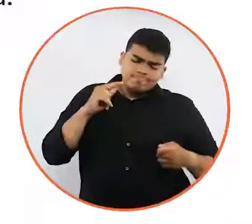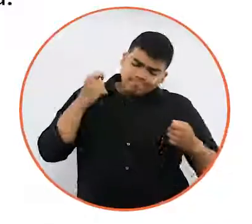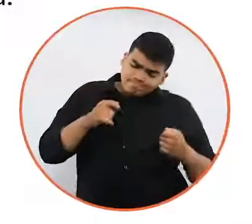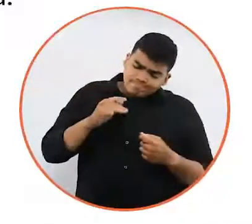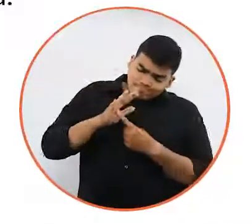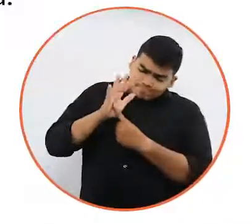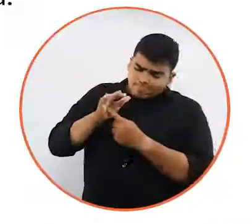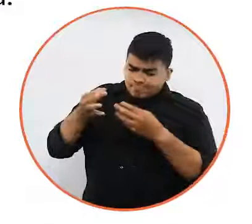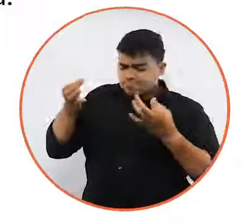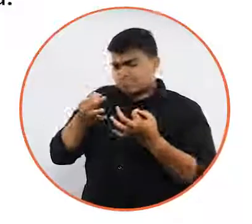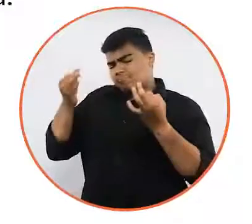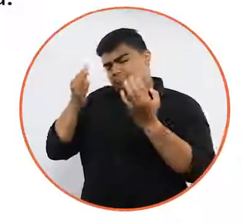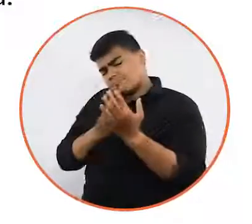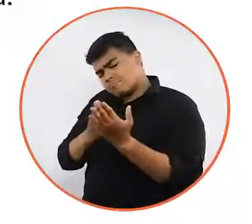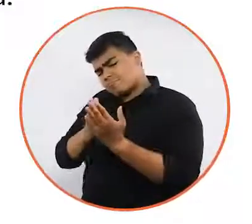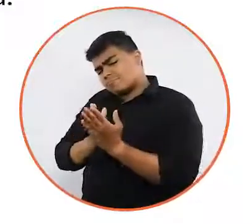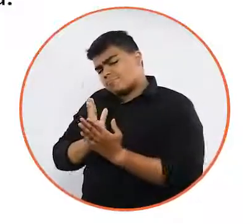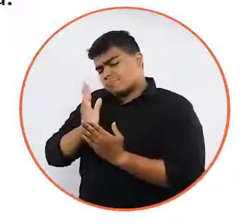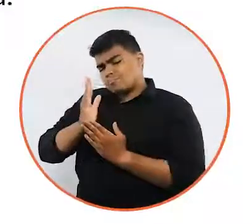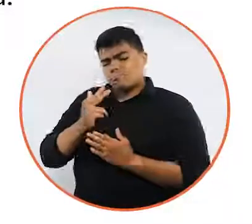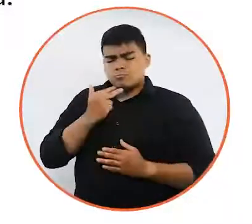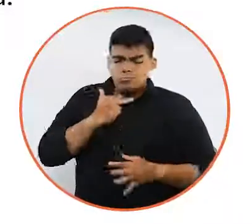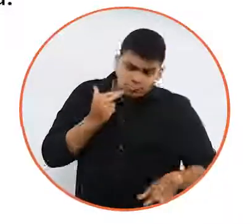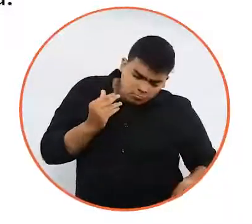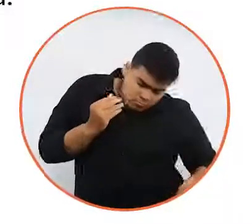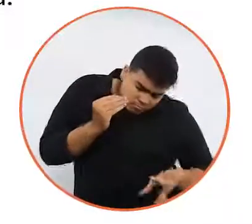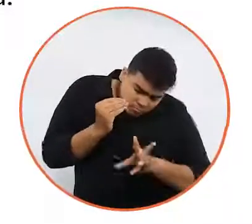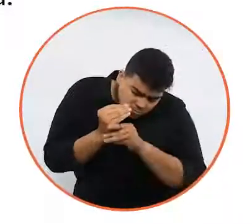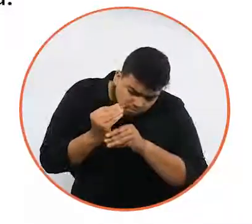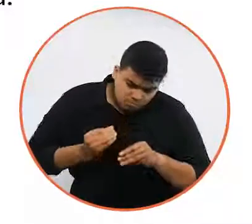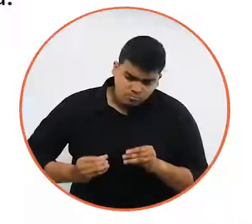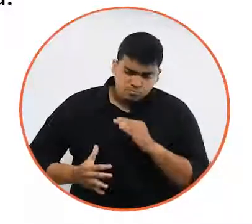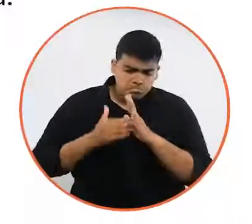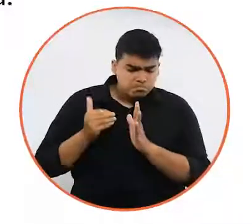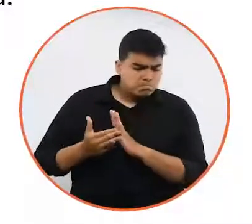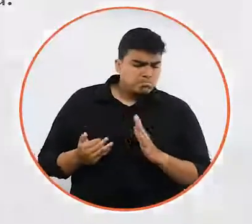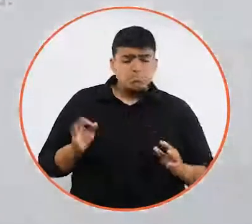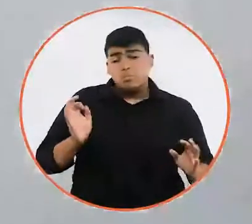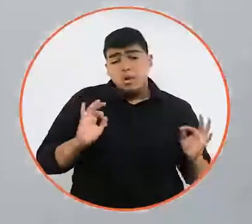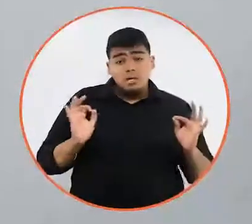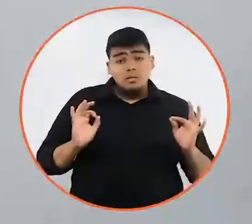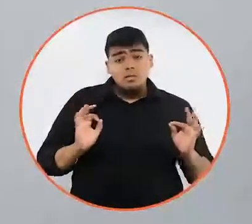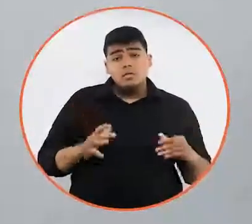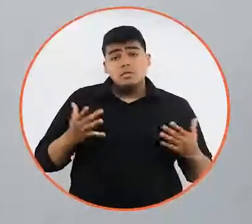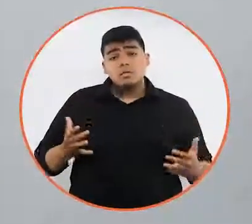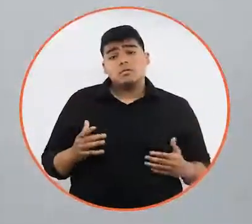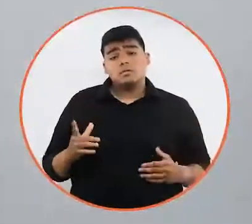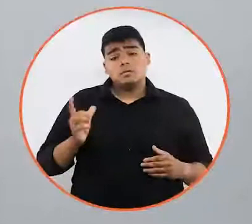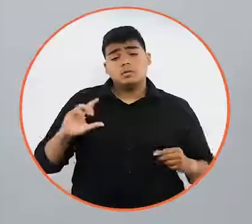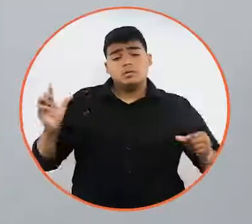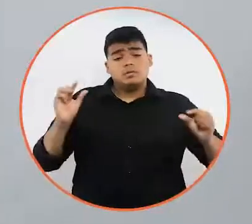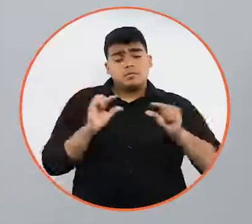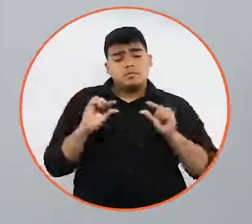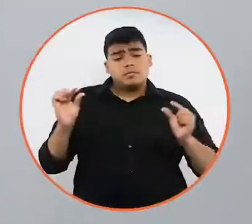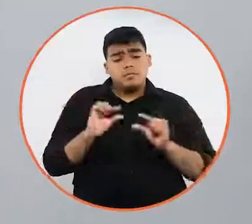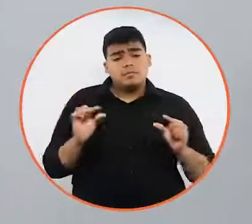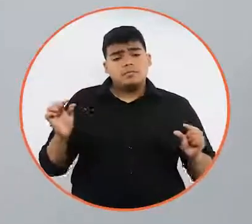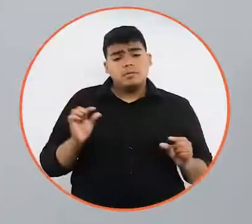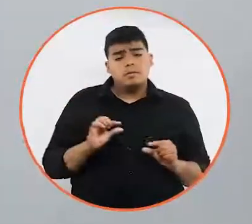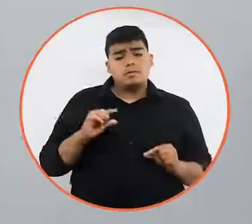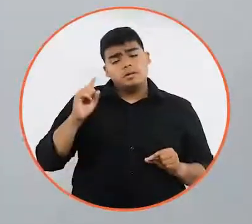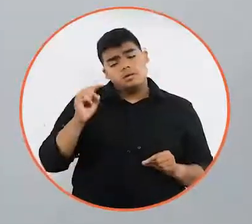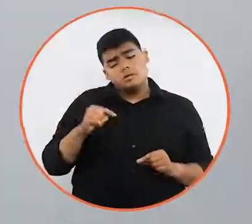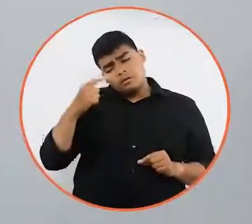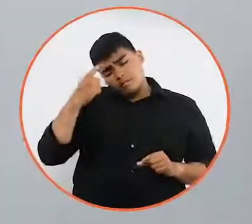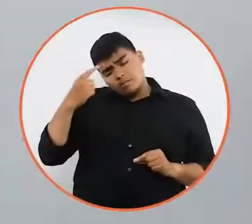foram, sem acrescentar ou sobretair da verdade, o que quer que seja. Essa frase é uma frase, né,